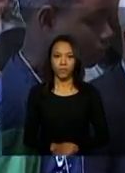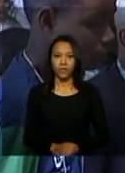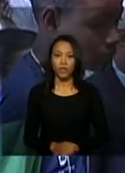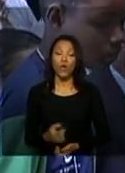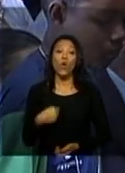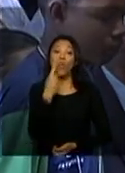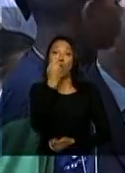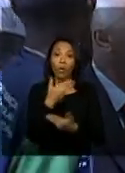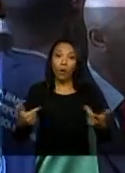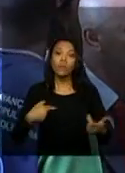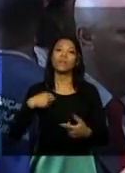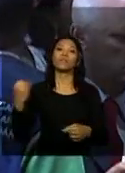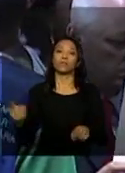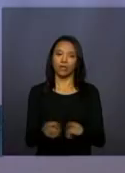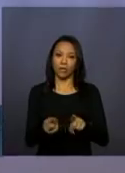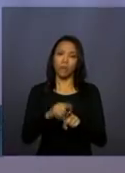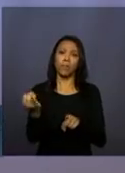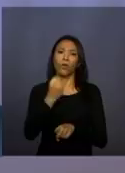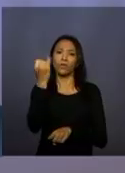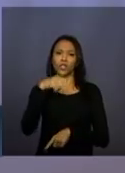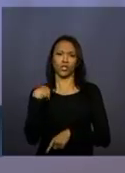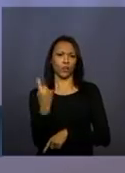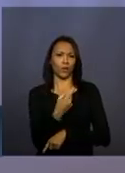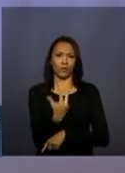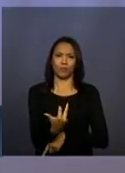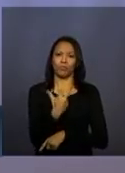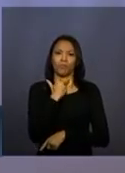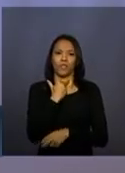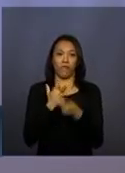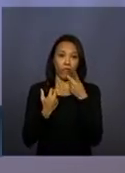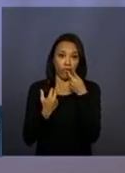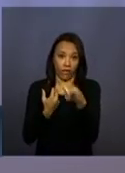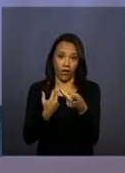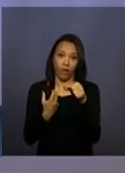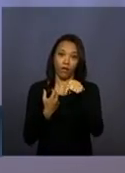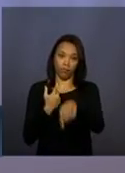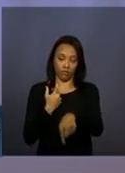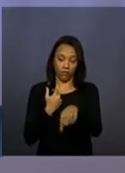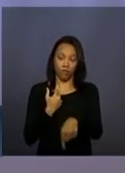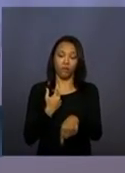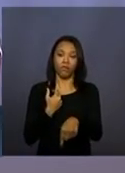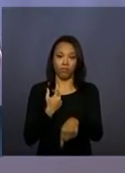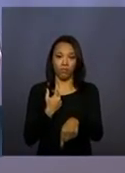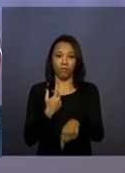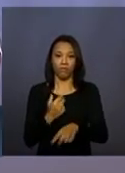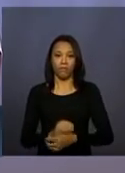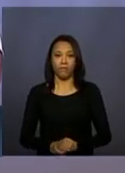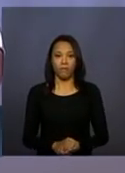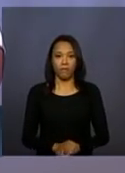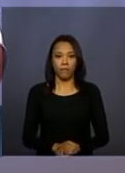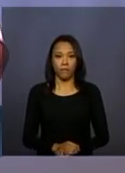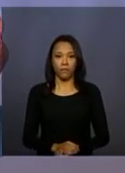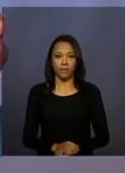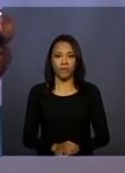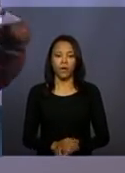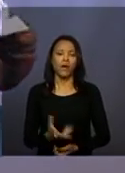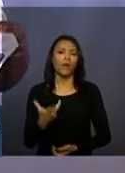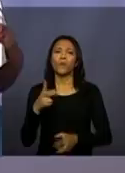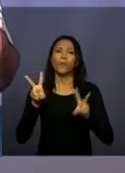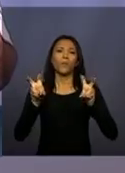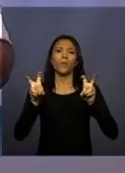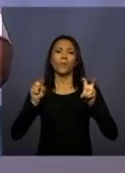Uma coisa importante também para nós, que nós não poderíamos deixar de aqui registrar, é a